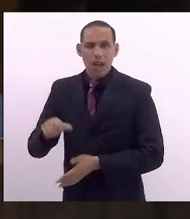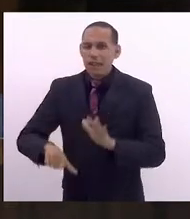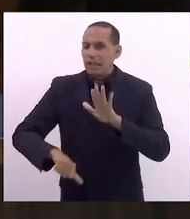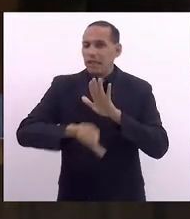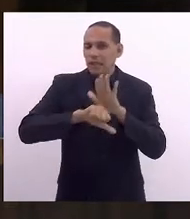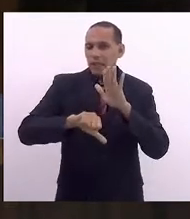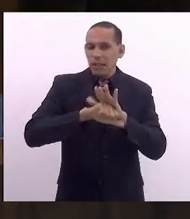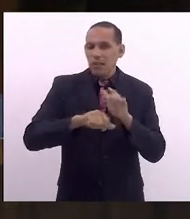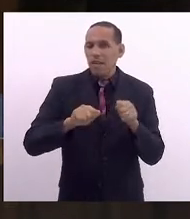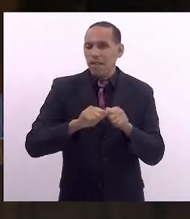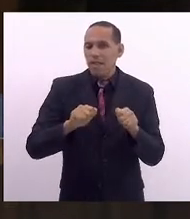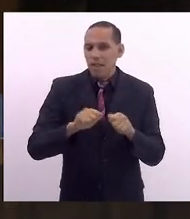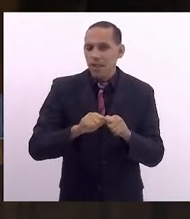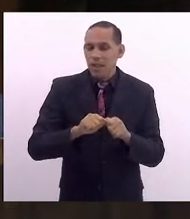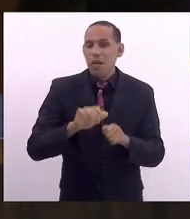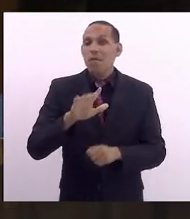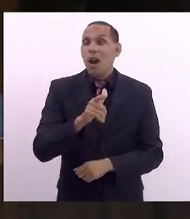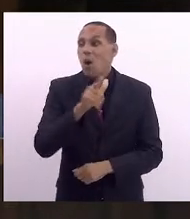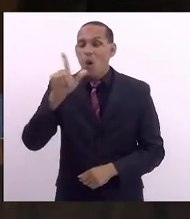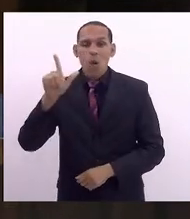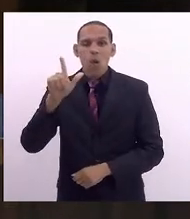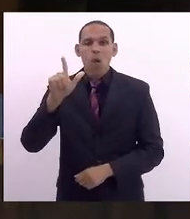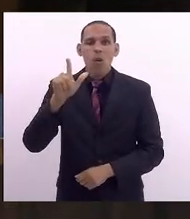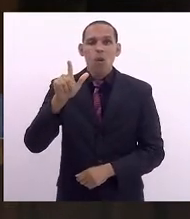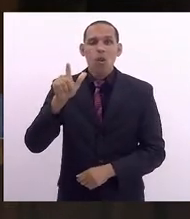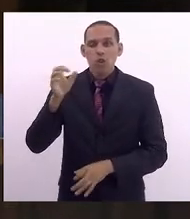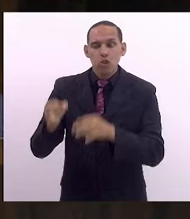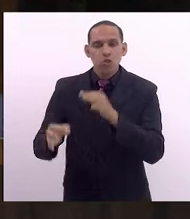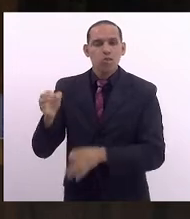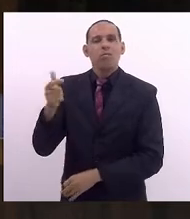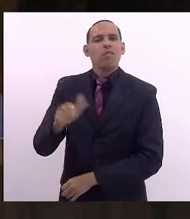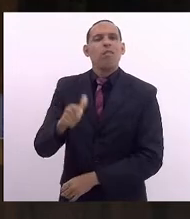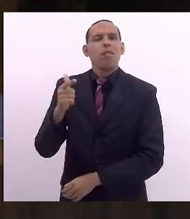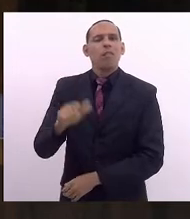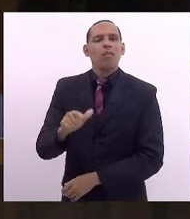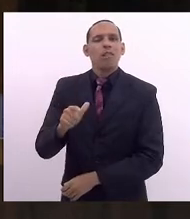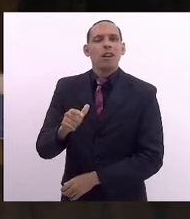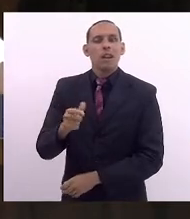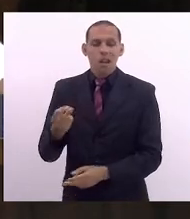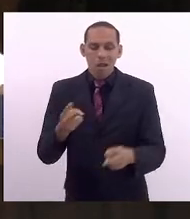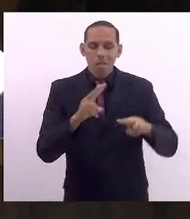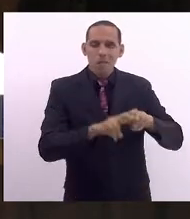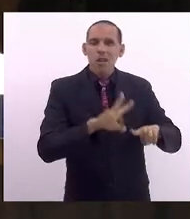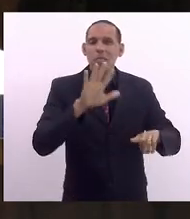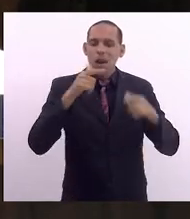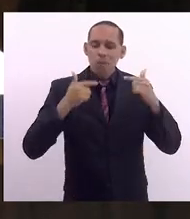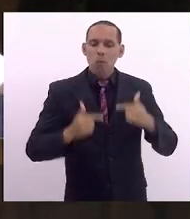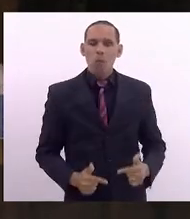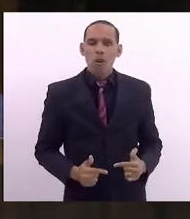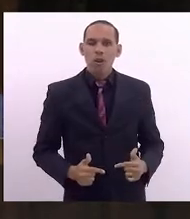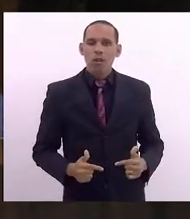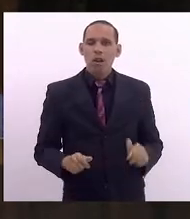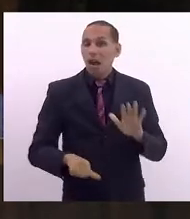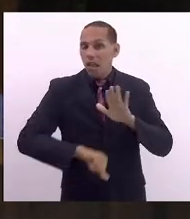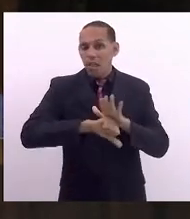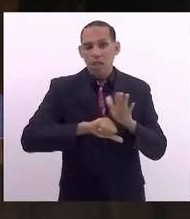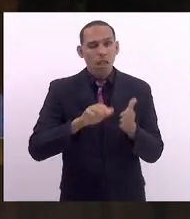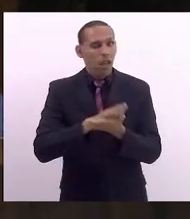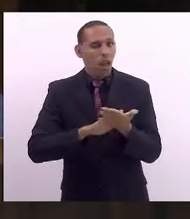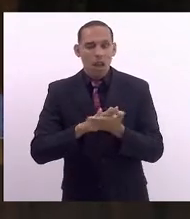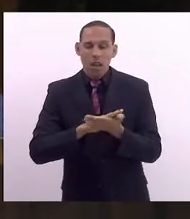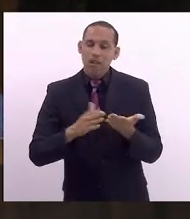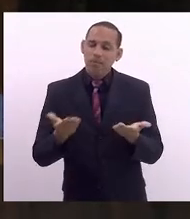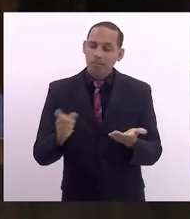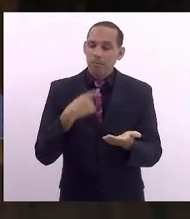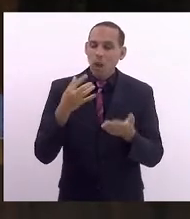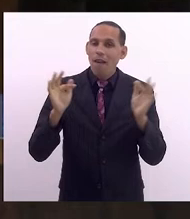imagine aqueles que estão presos injustamente e não o cometeram. Então, é um pouco de felicidade, mas um